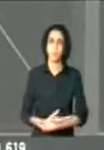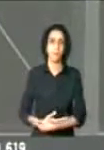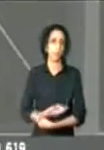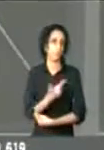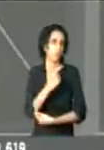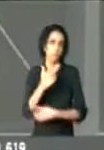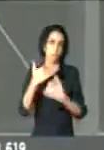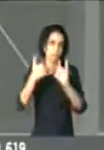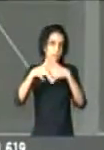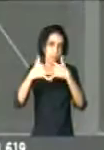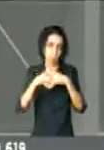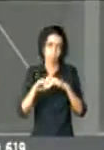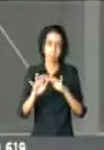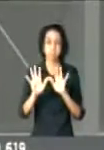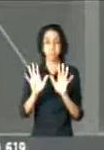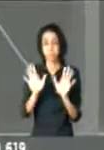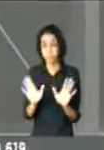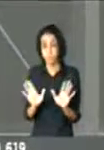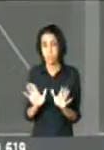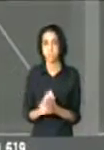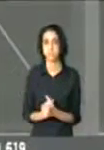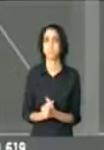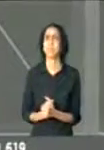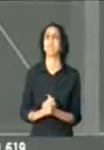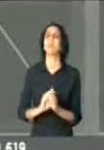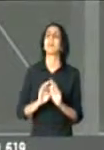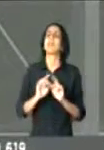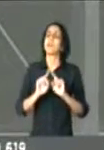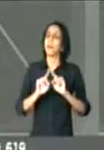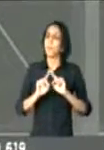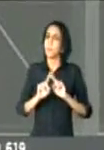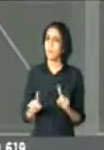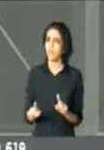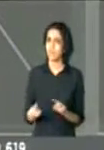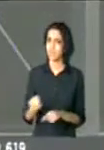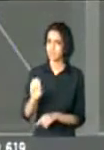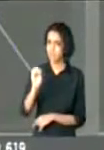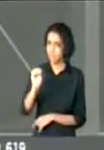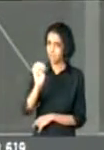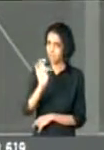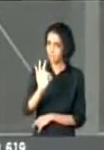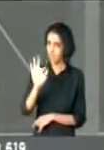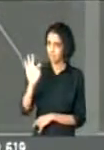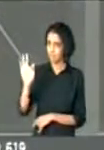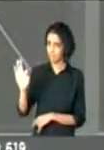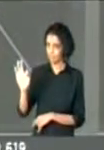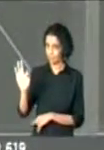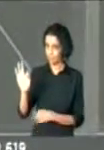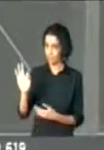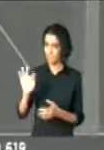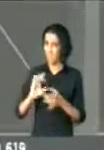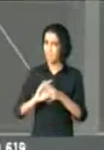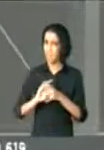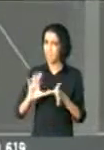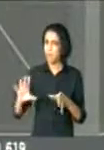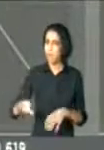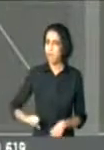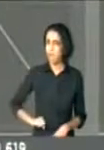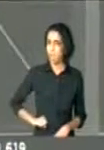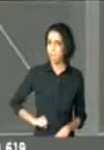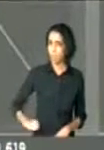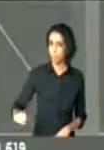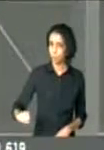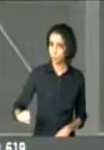de anencefalia. Mas, senhor presidente, o Supremo Tribunal Federal autorizar um